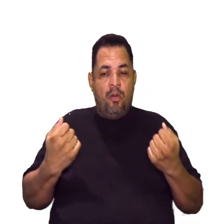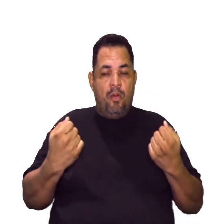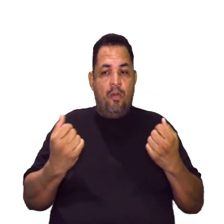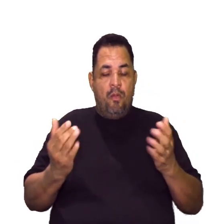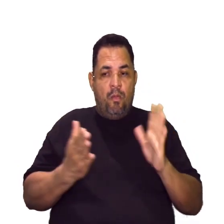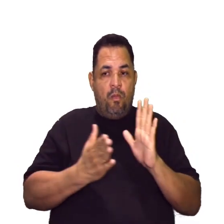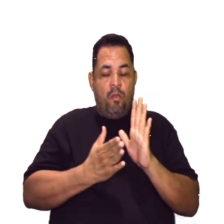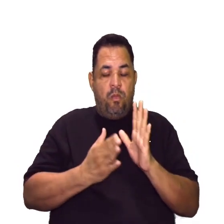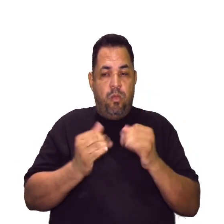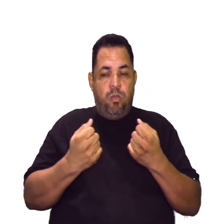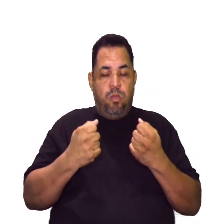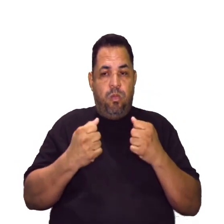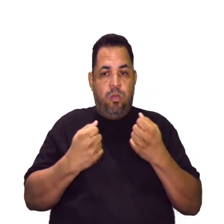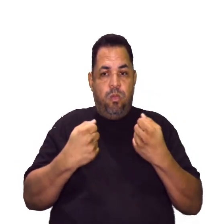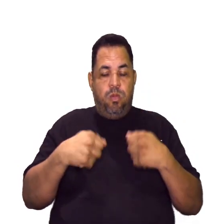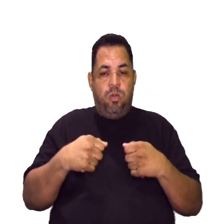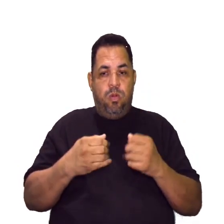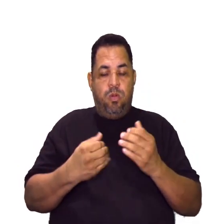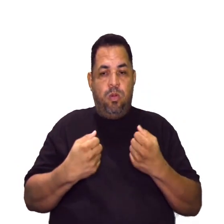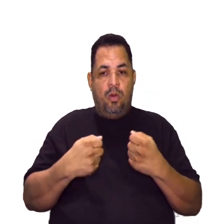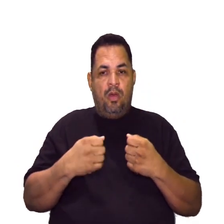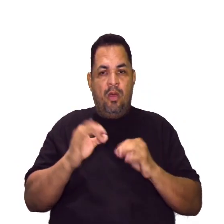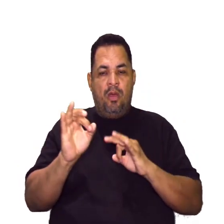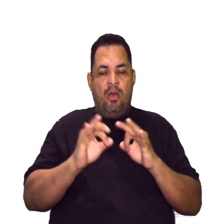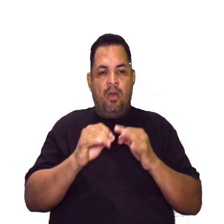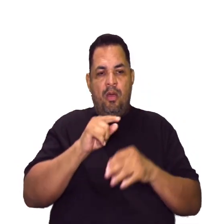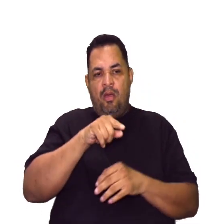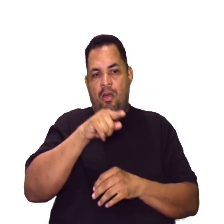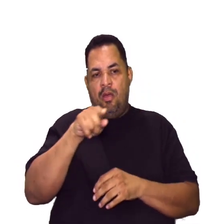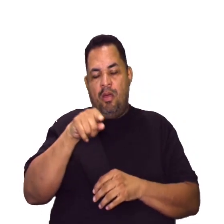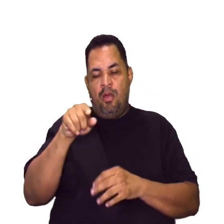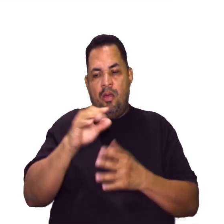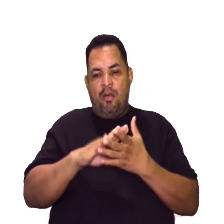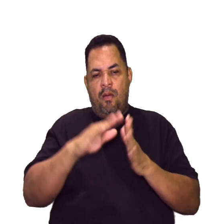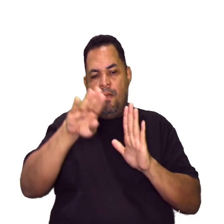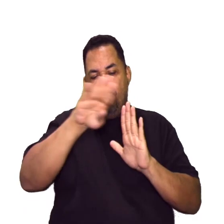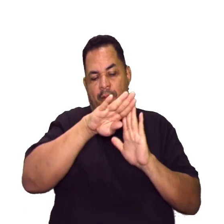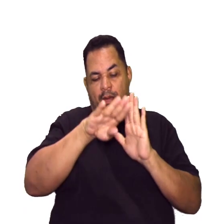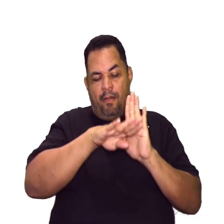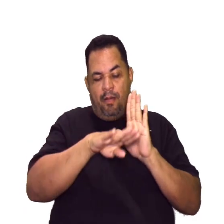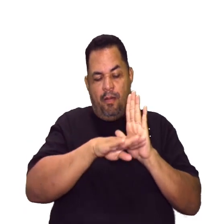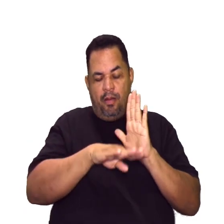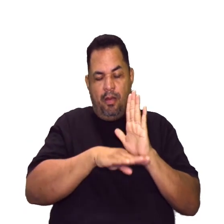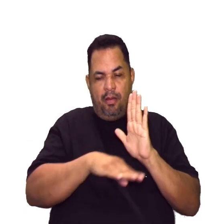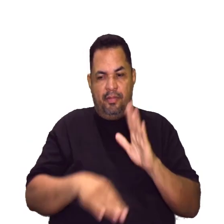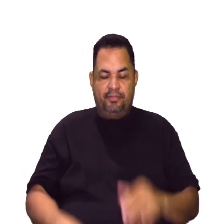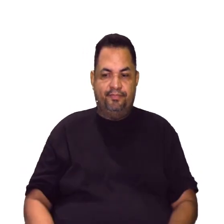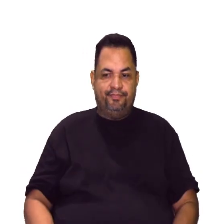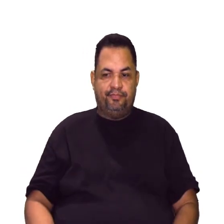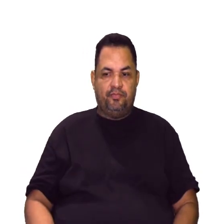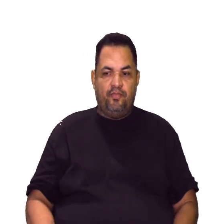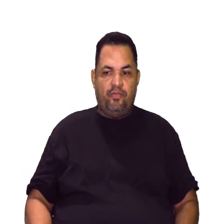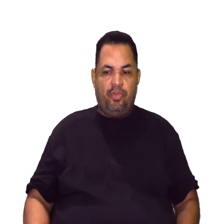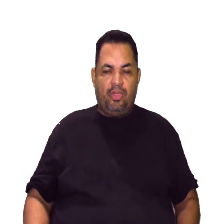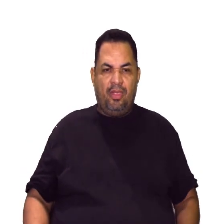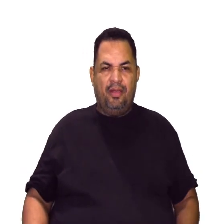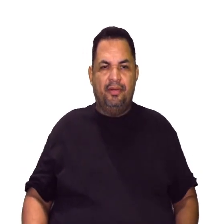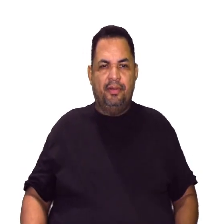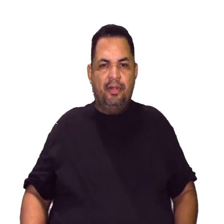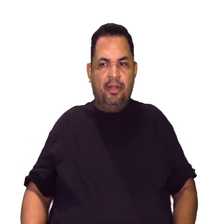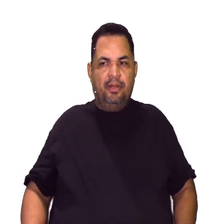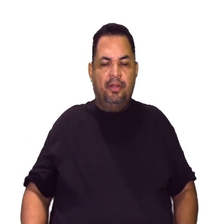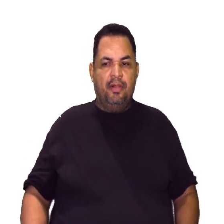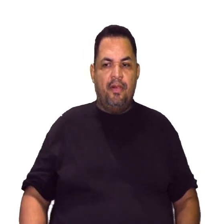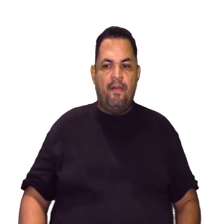propõe-se a seguinte sequência, ou seja, o seguinte passo a passo. Tá joia? Nós estamos falando aqui